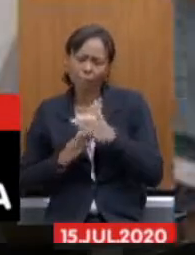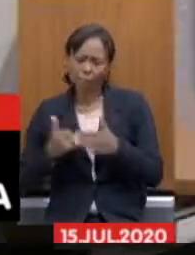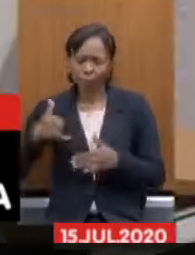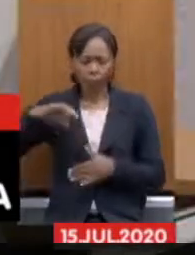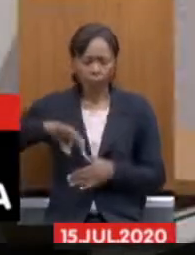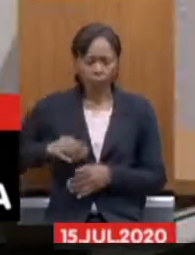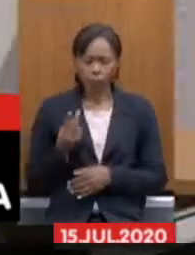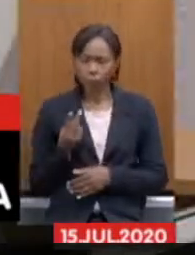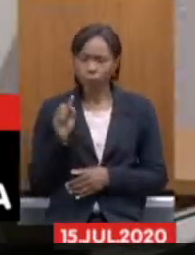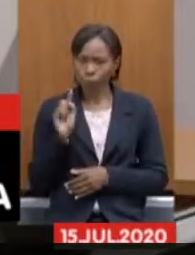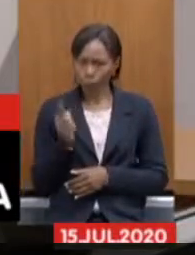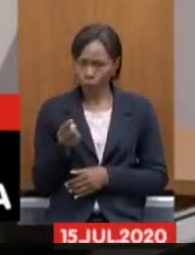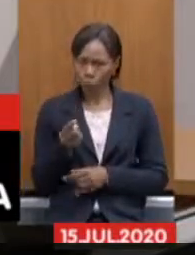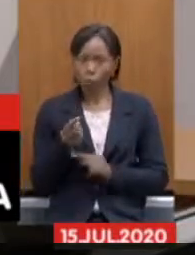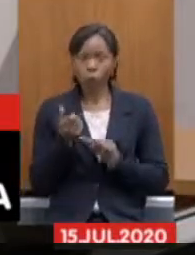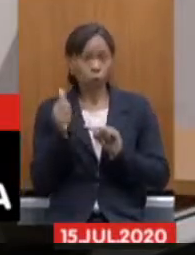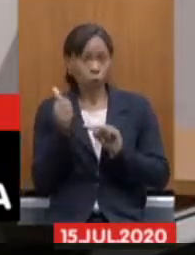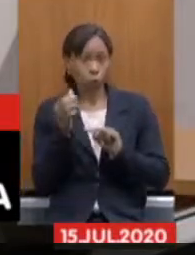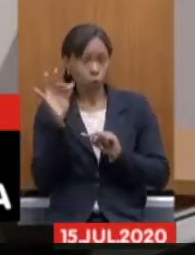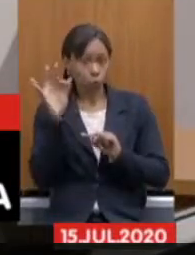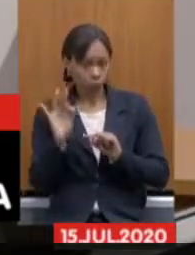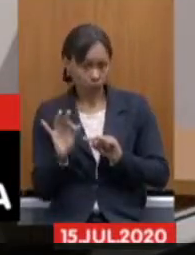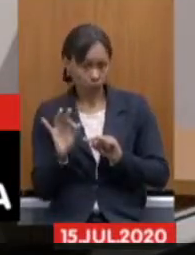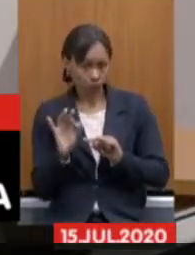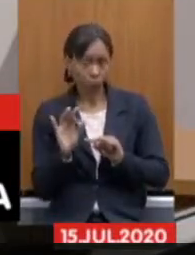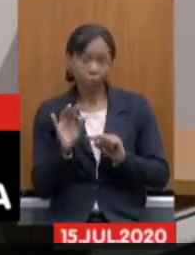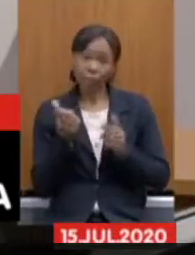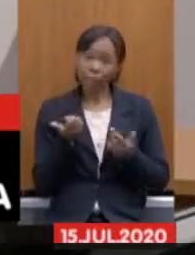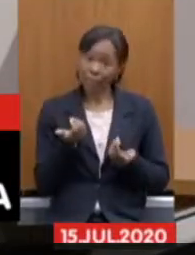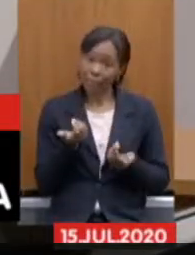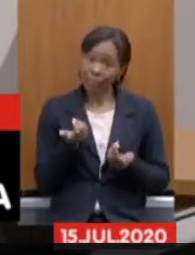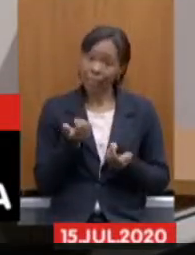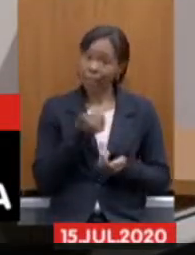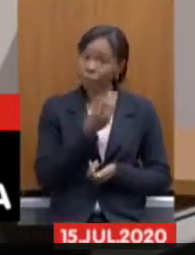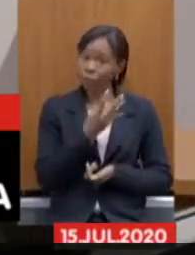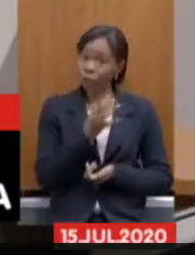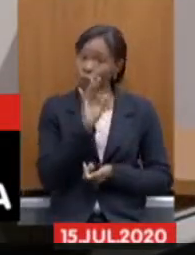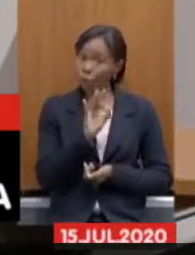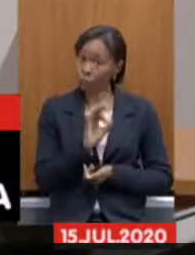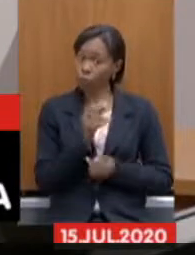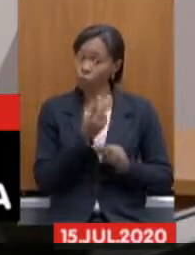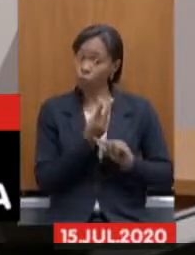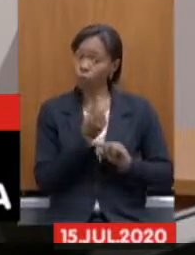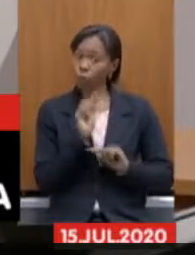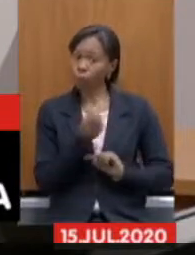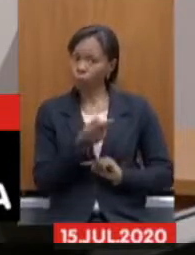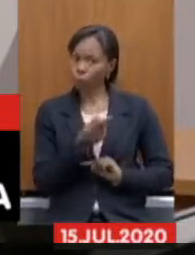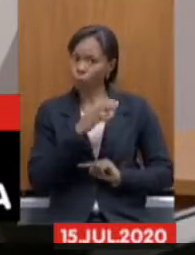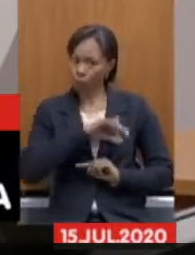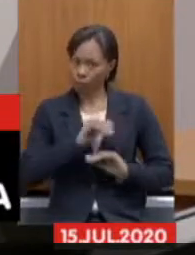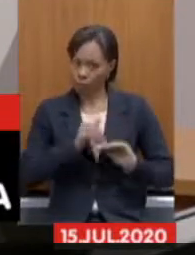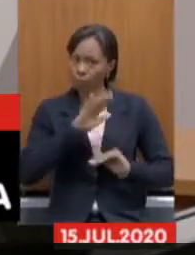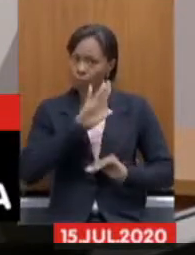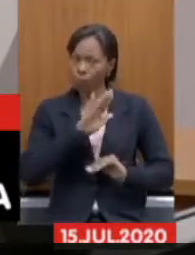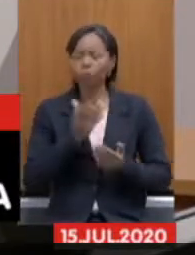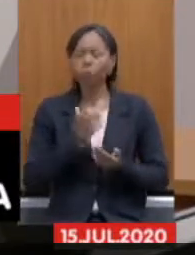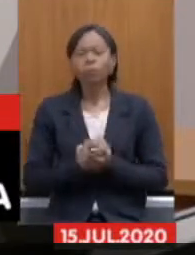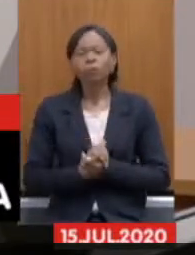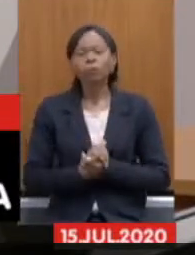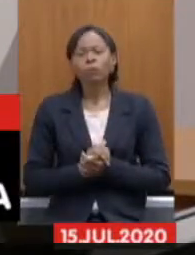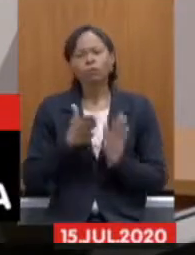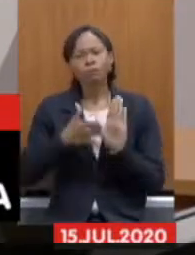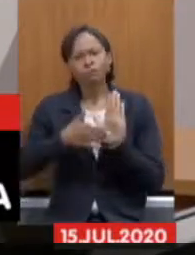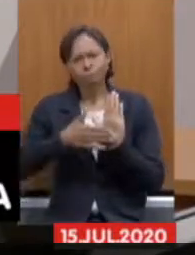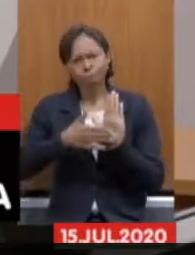e quatorze adiante e é temos também aqui o processo da